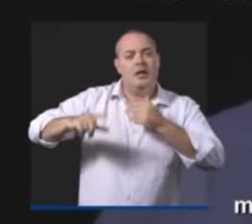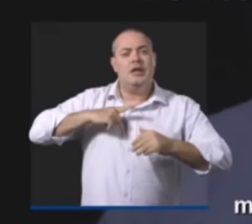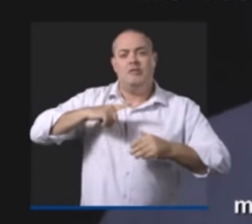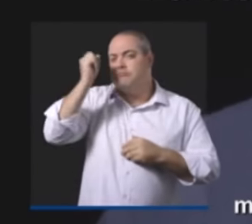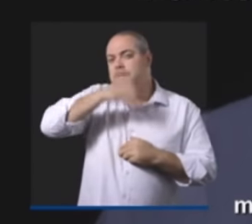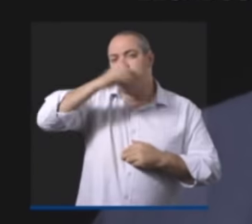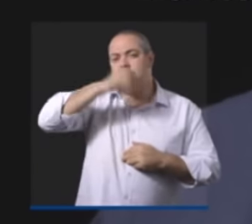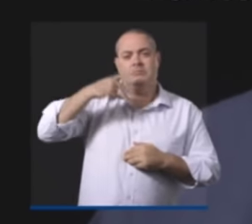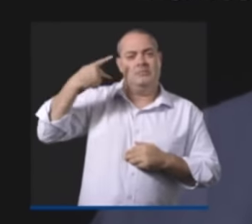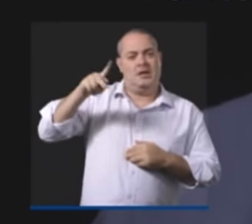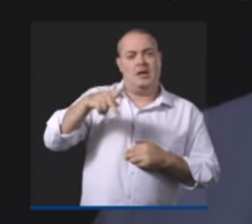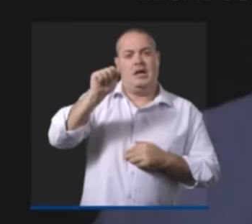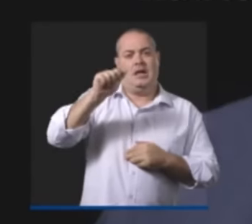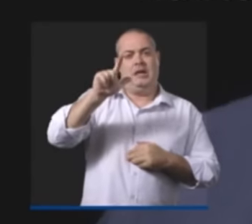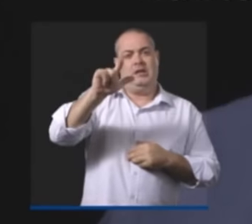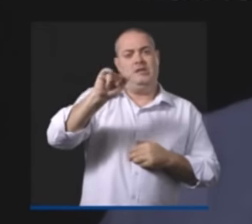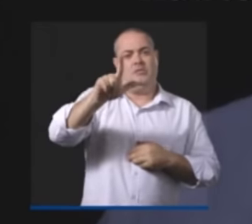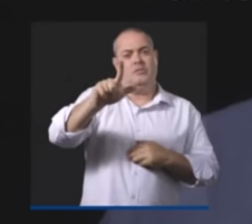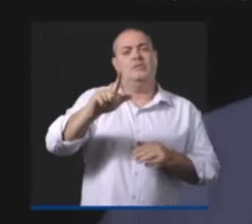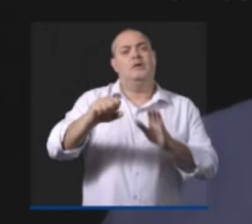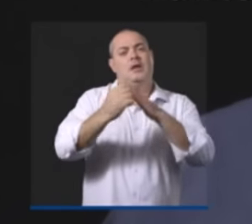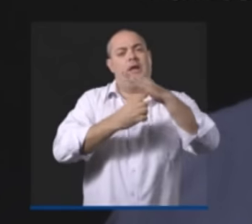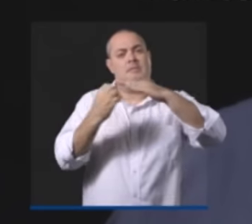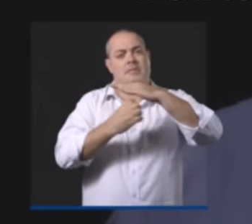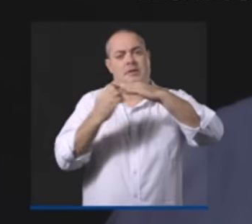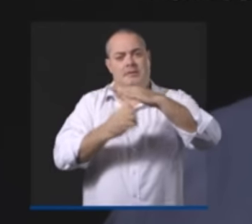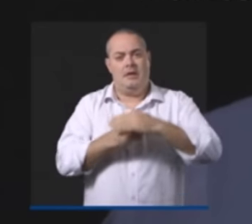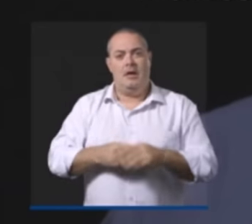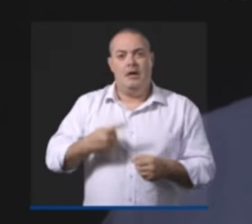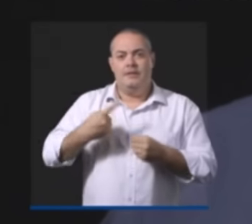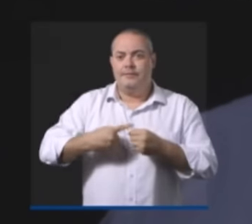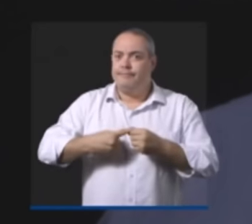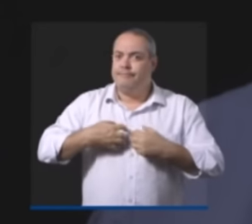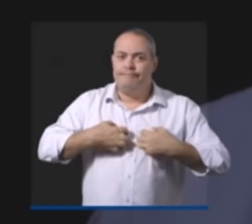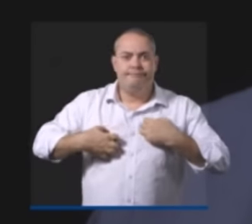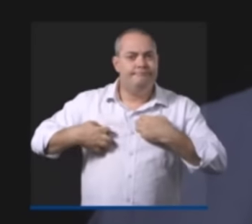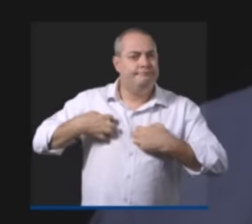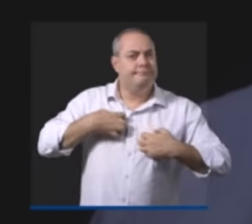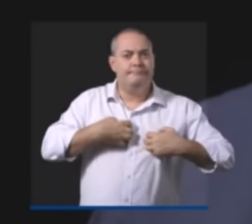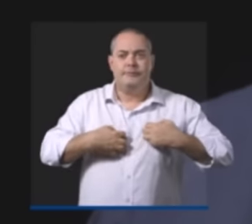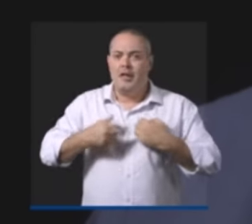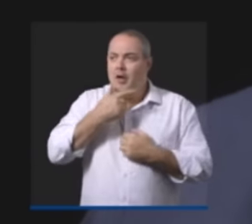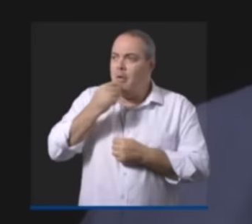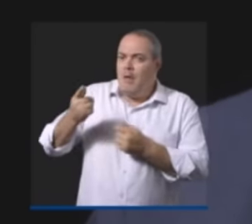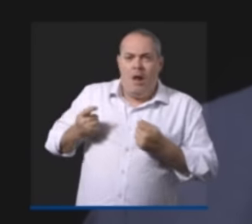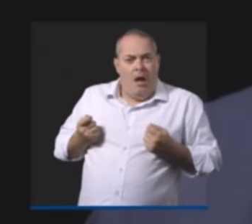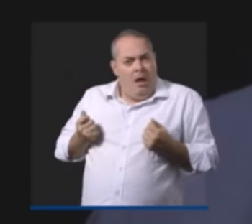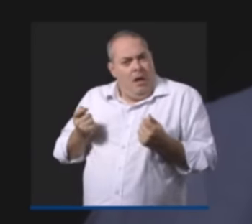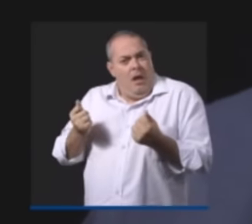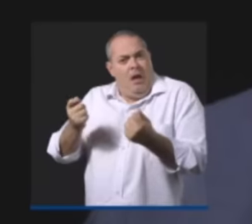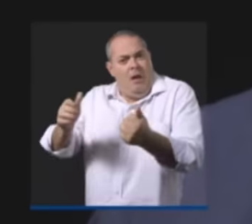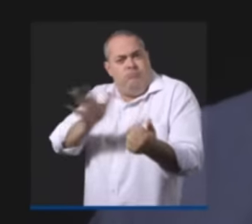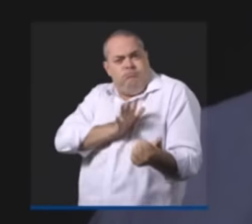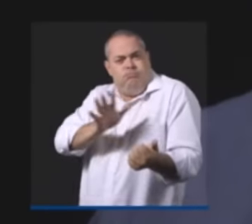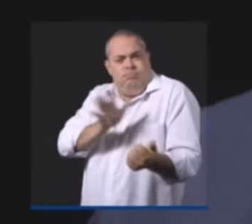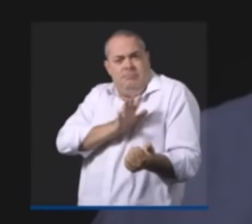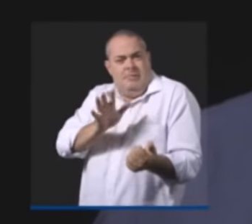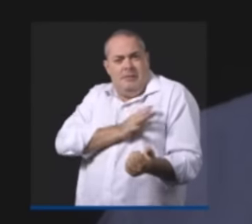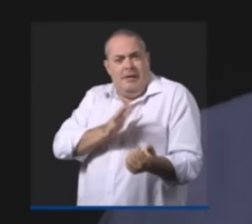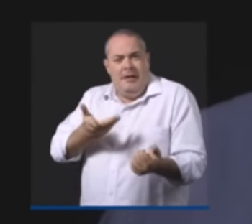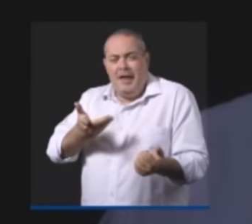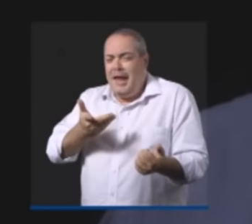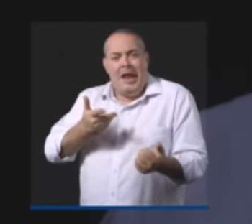de trabalhadores que foram lesados pelas empreiteiras do Calil. A cidade se comoveu com o fato de um